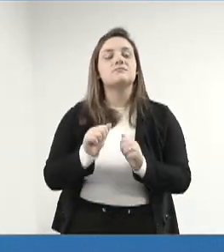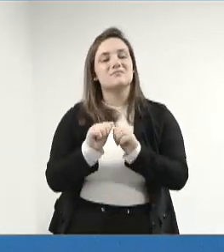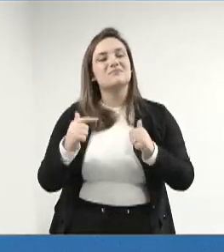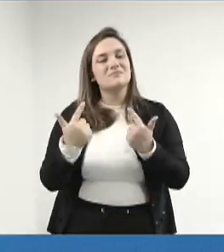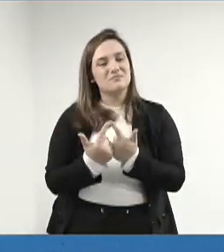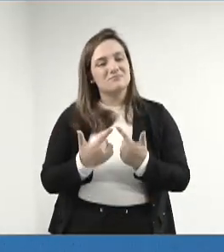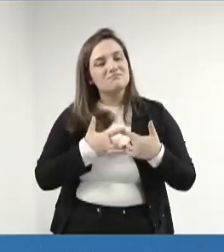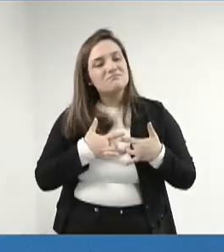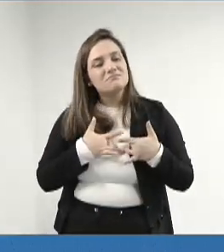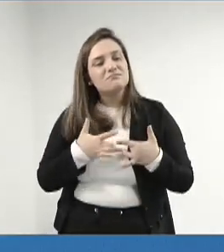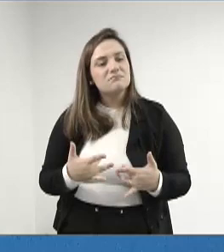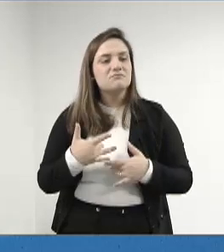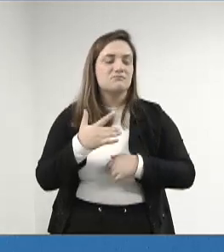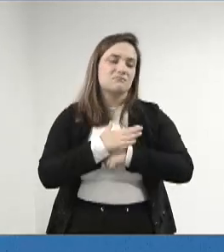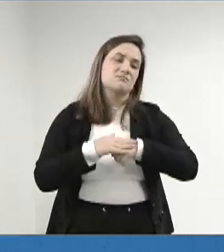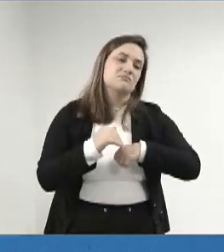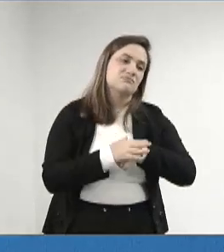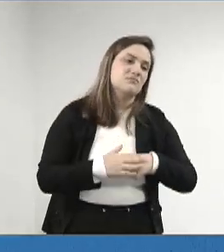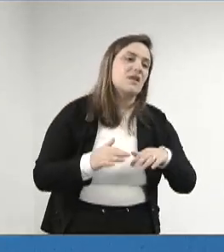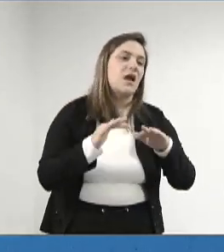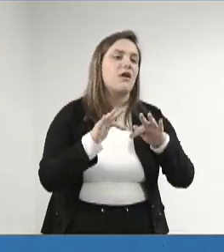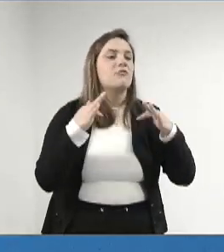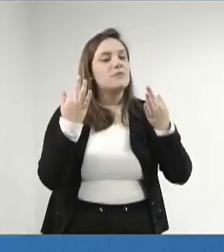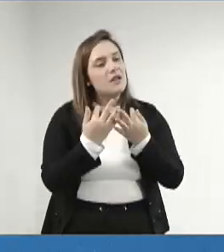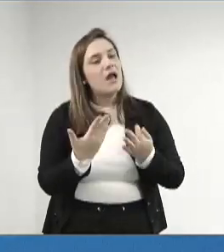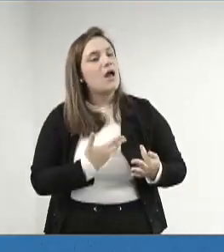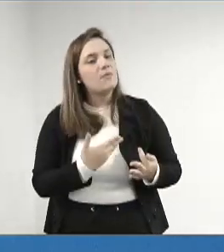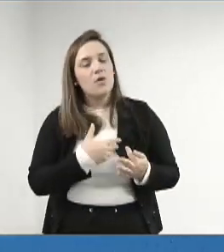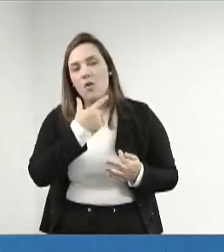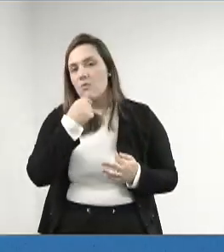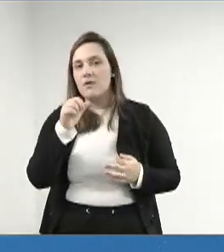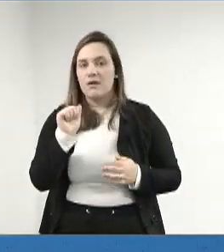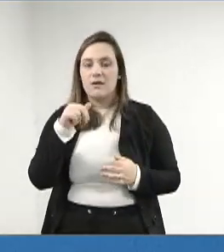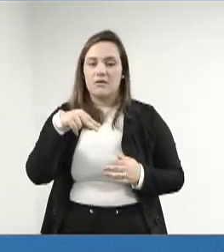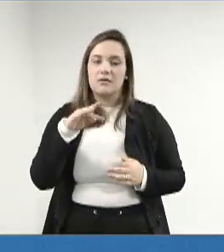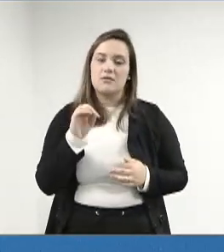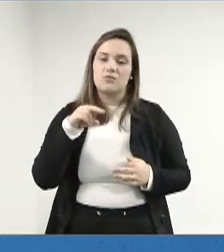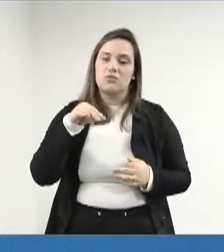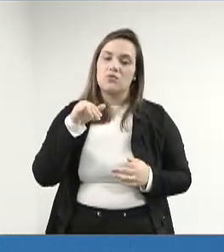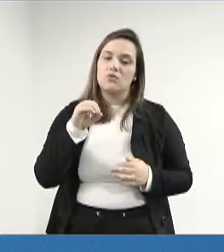sua solidariedade aos amigos e familiares de Antônio Pontes neste momento,